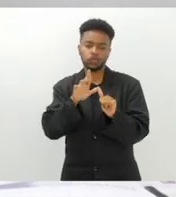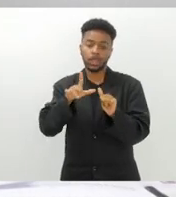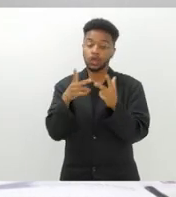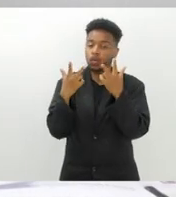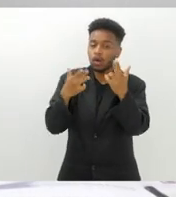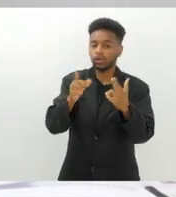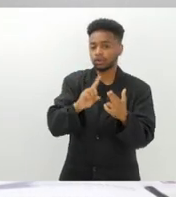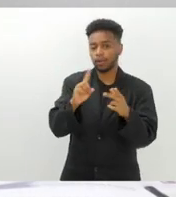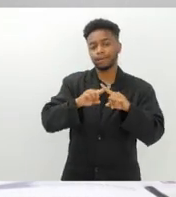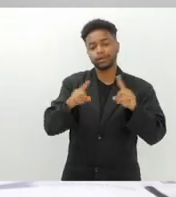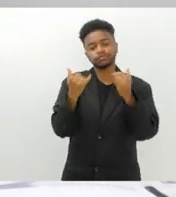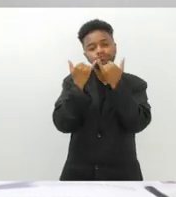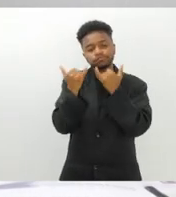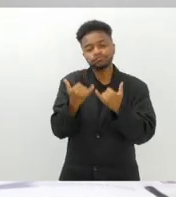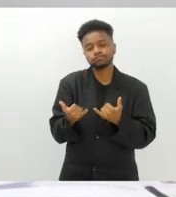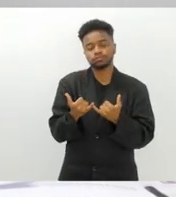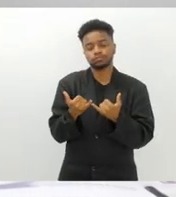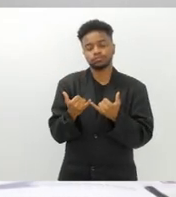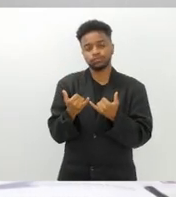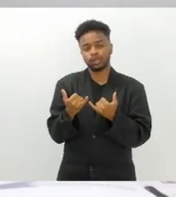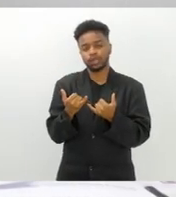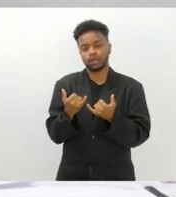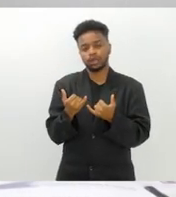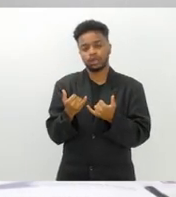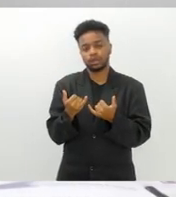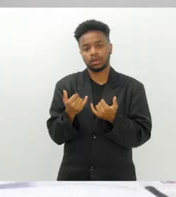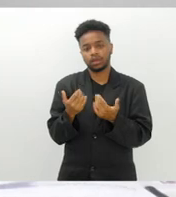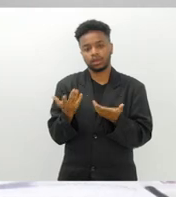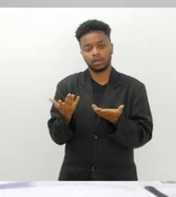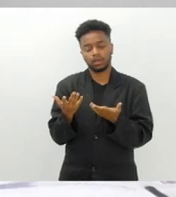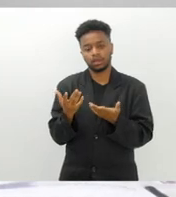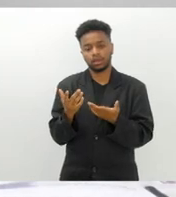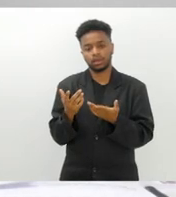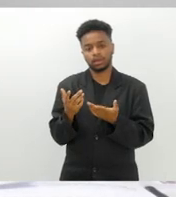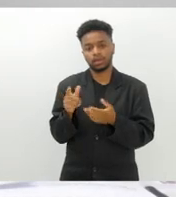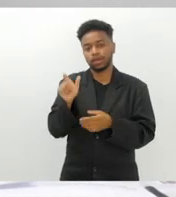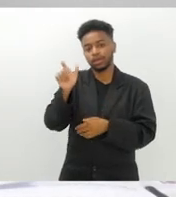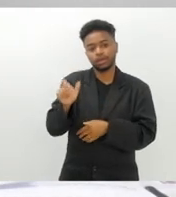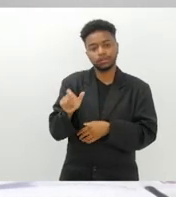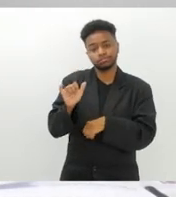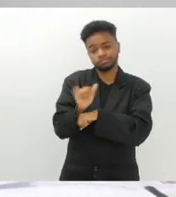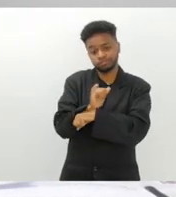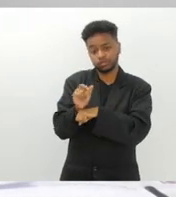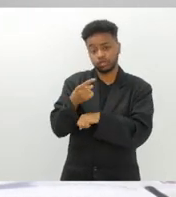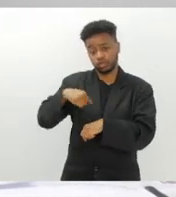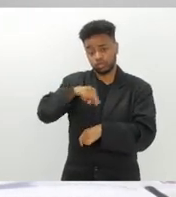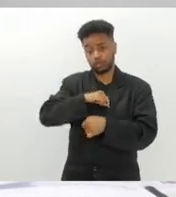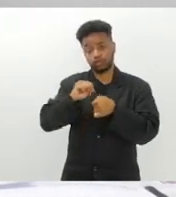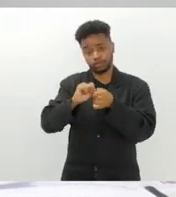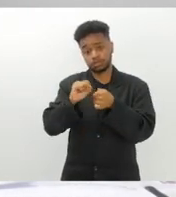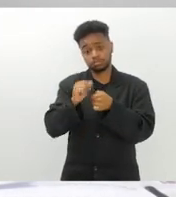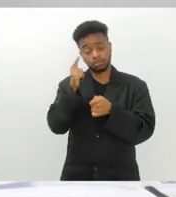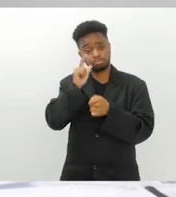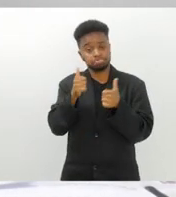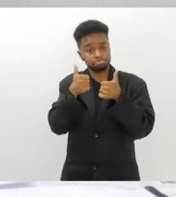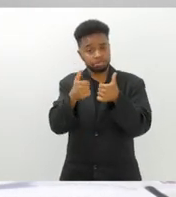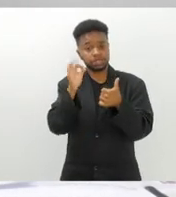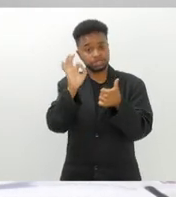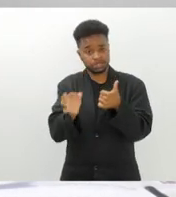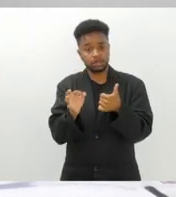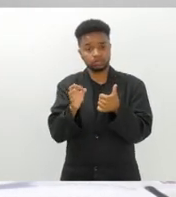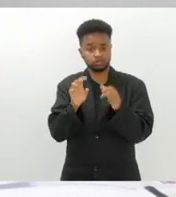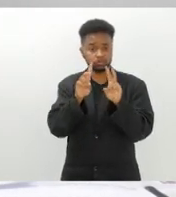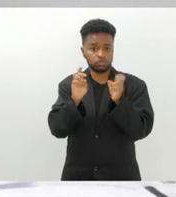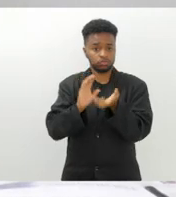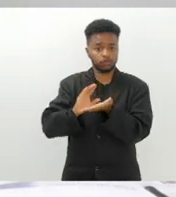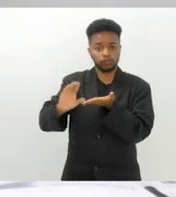mas assemelhado a essa, a esse truque que a gente fez, que deu certo no caso do Fundo